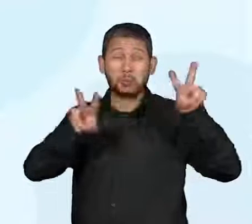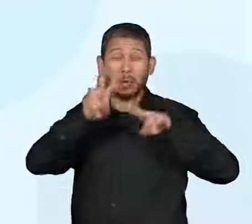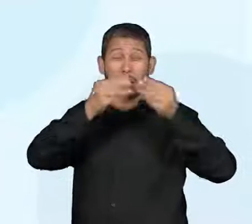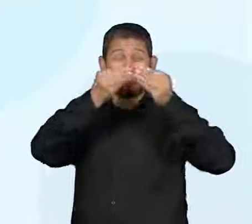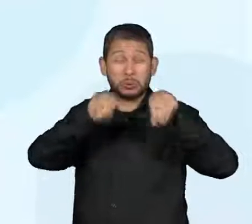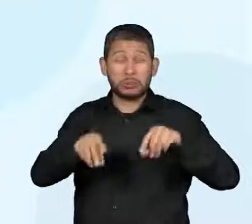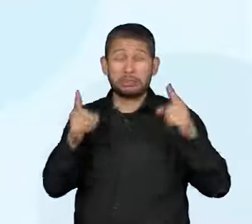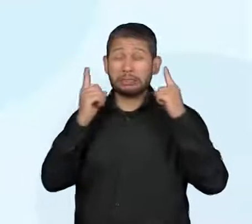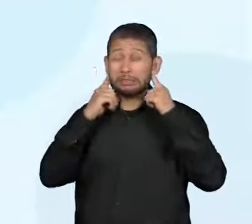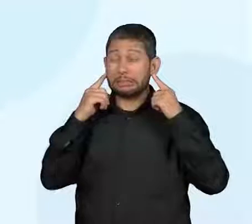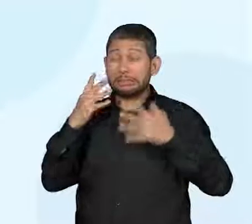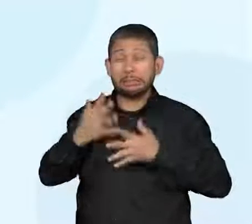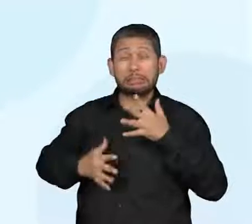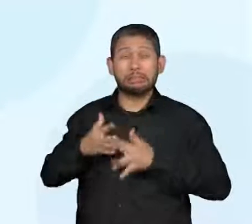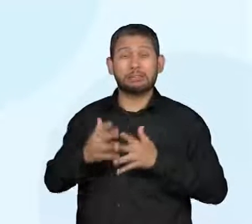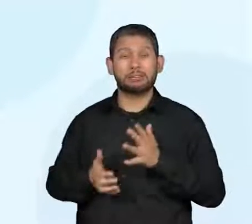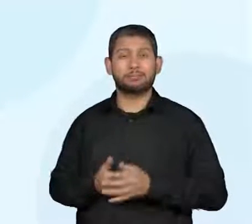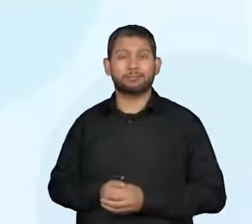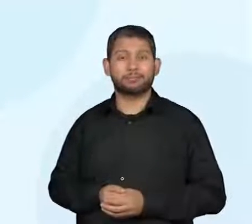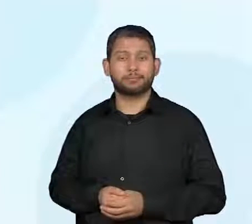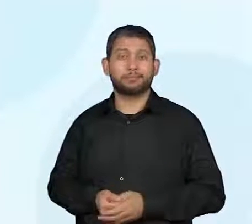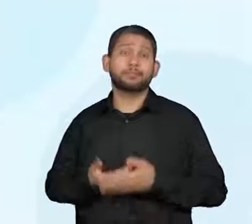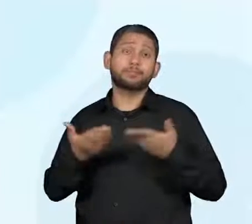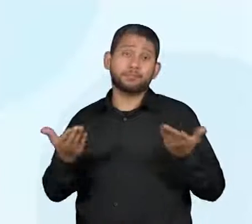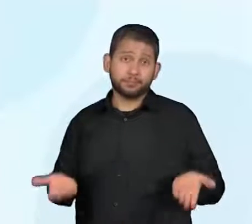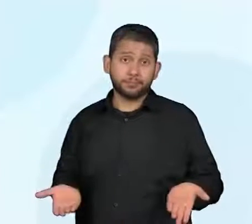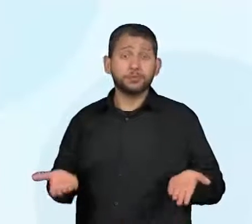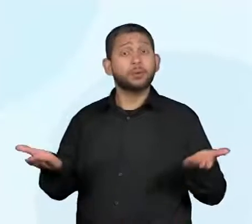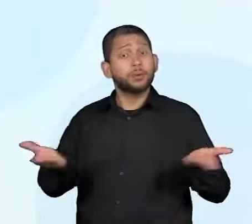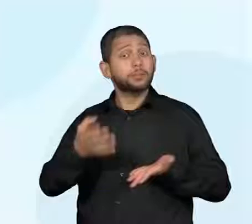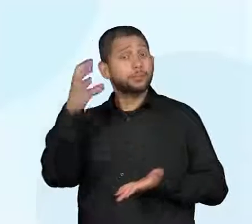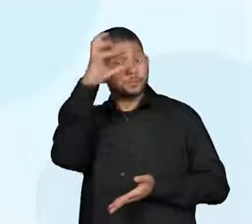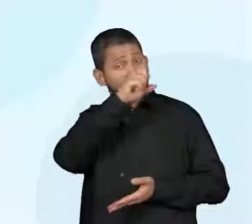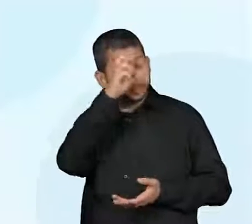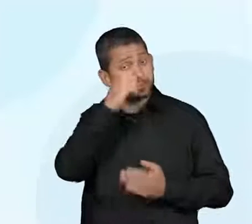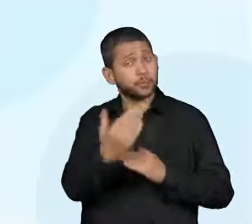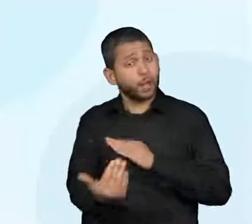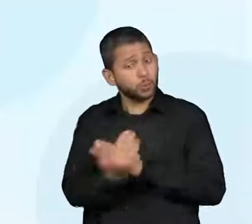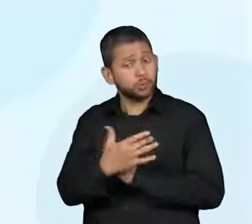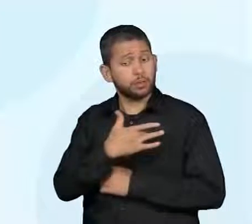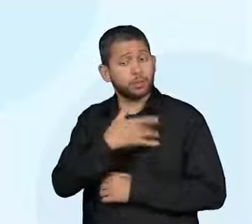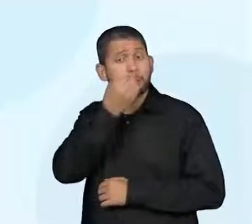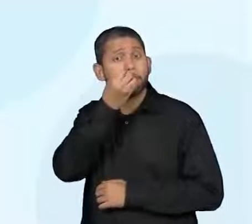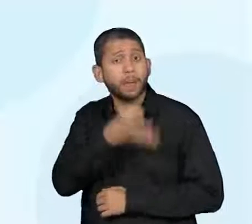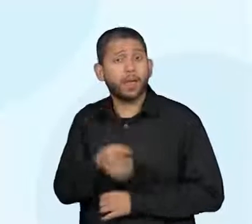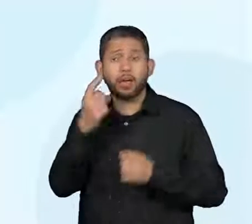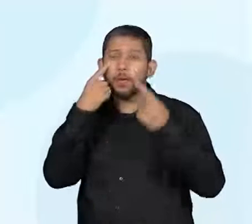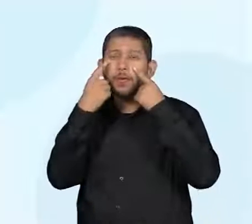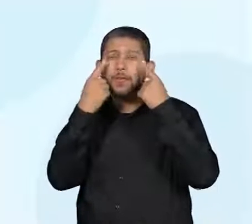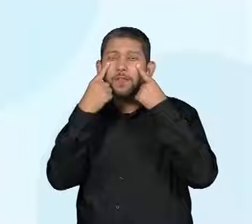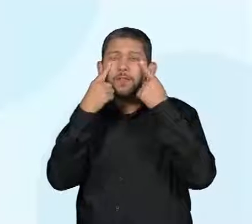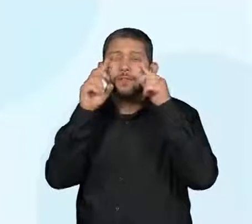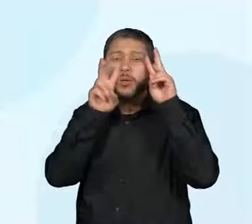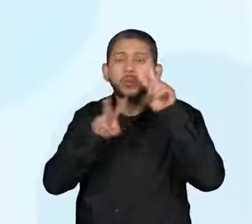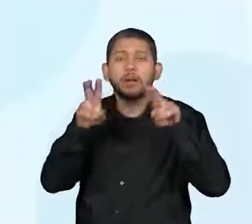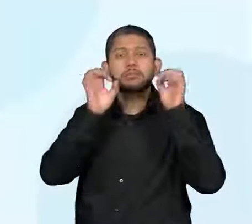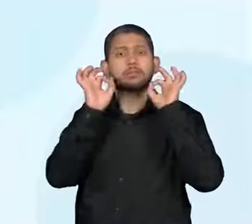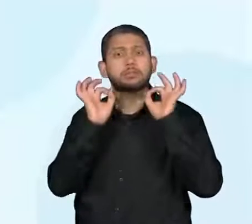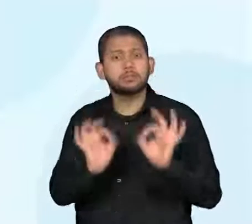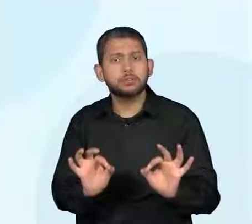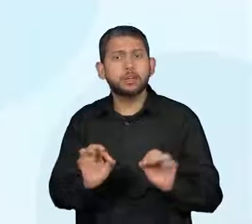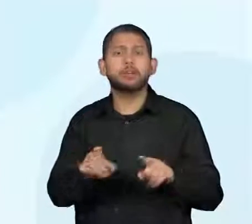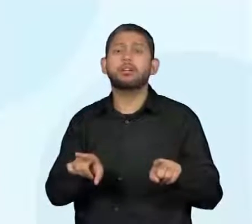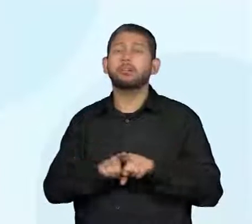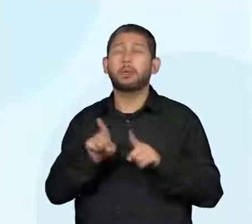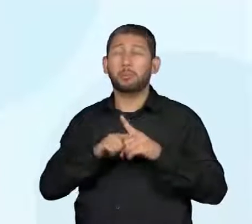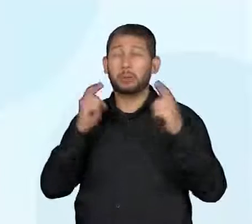conhecimento é justamente esse, a saúde auditiva e visual. Lembrando que essas habilidades, no caso temos